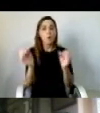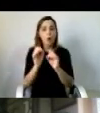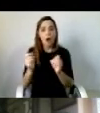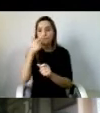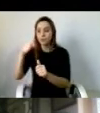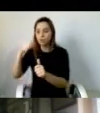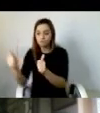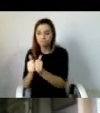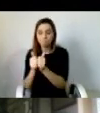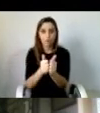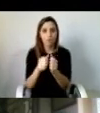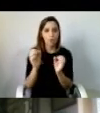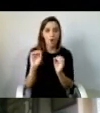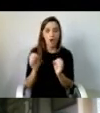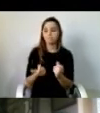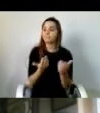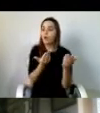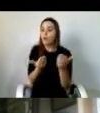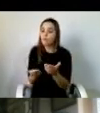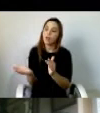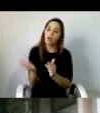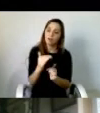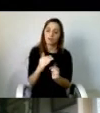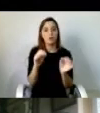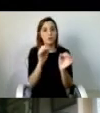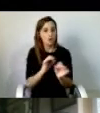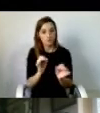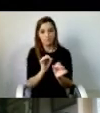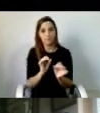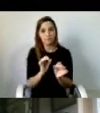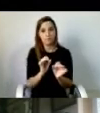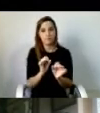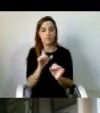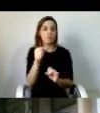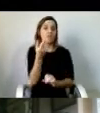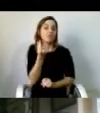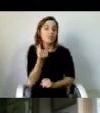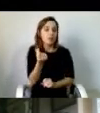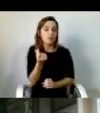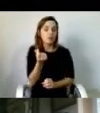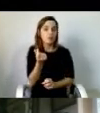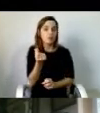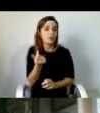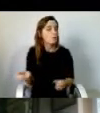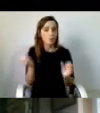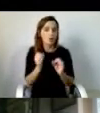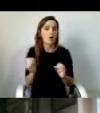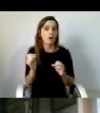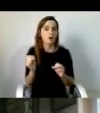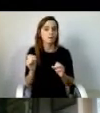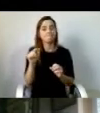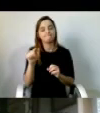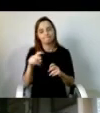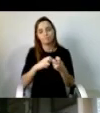convites para essa deslocação, não ter dinheiro E aqui os problemas económicos a refletirem-se de uma